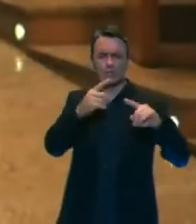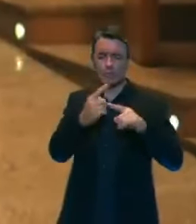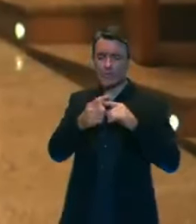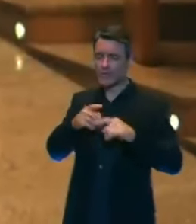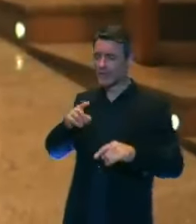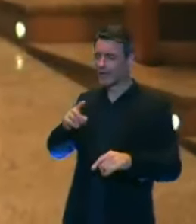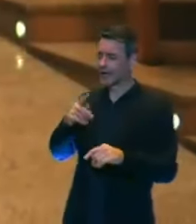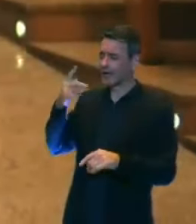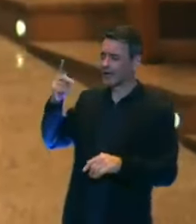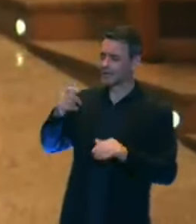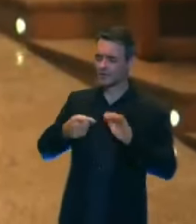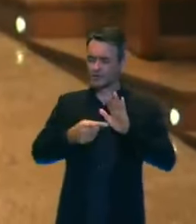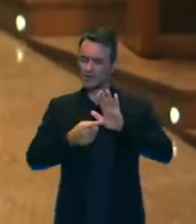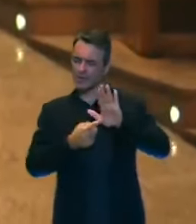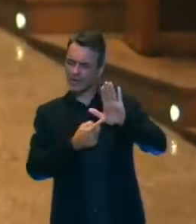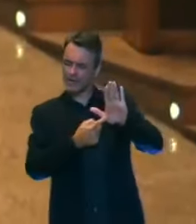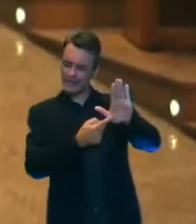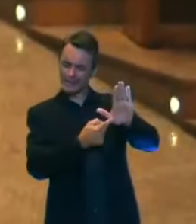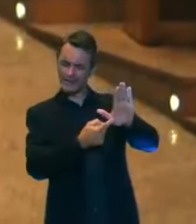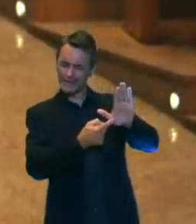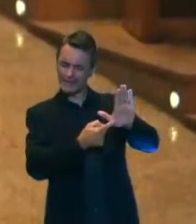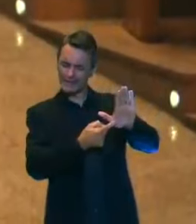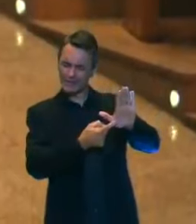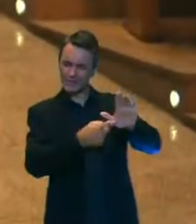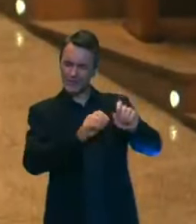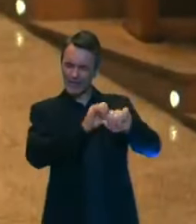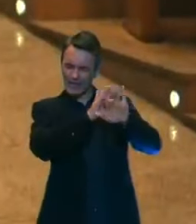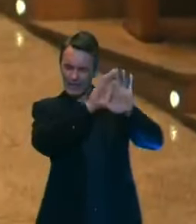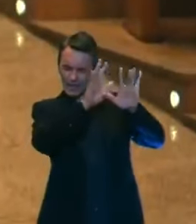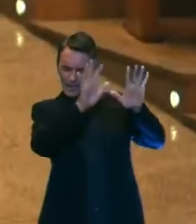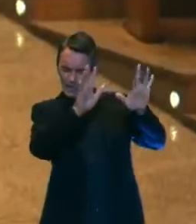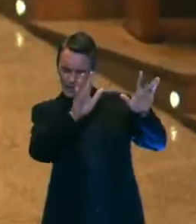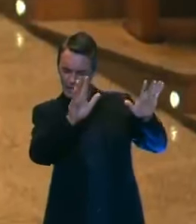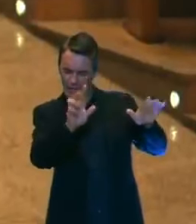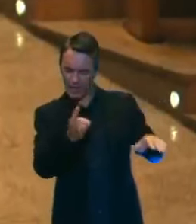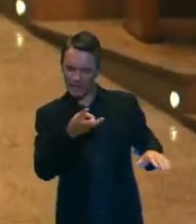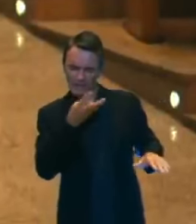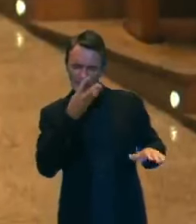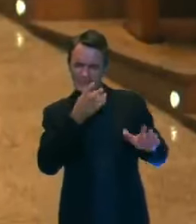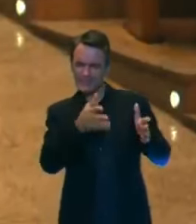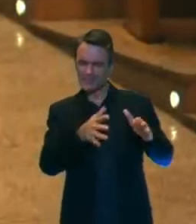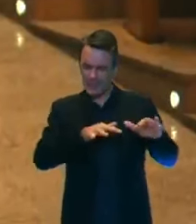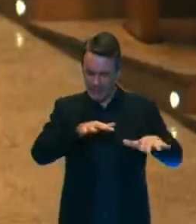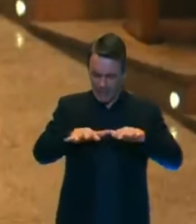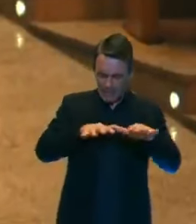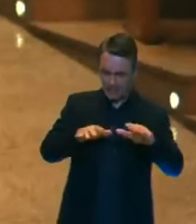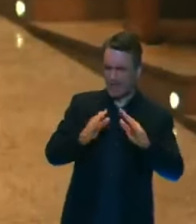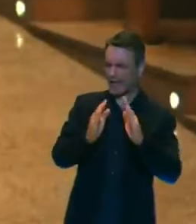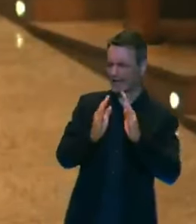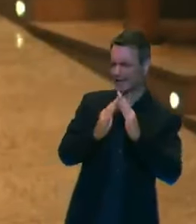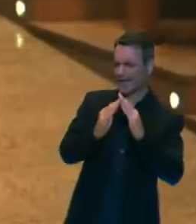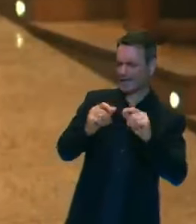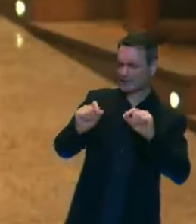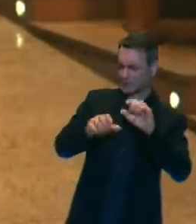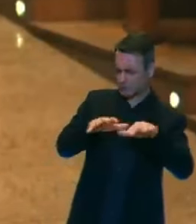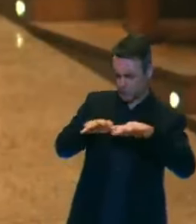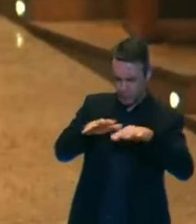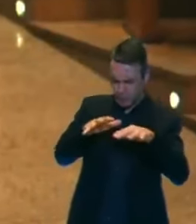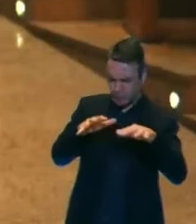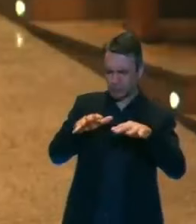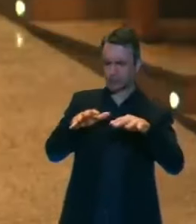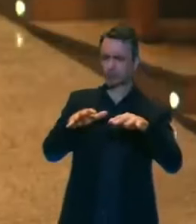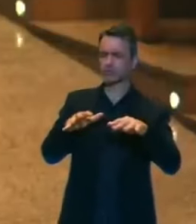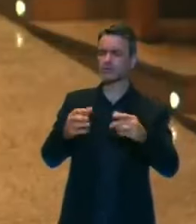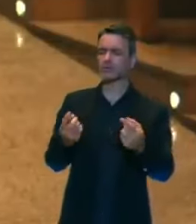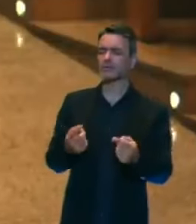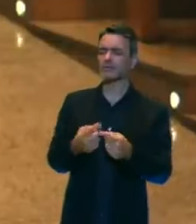tua glória. O Senhor fez o templo onde Isaías estava tremer, porque o Senhor é Deus